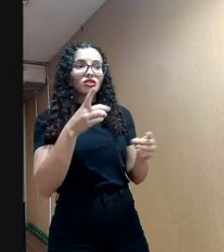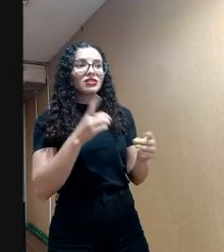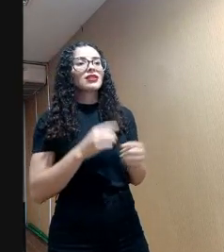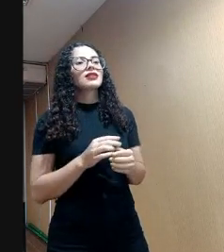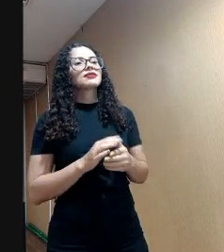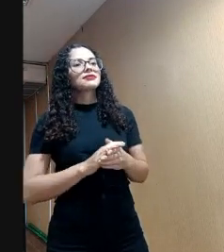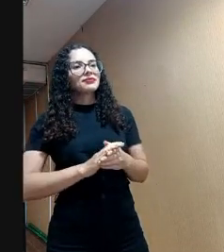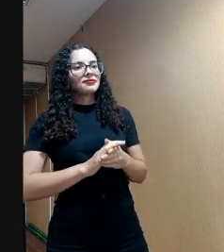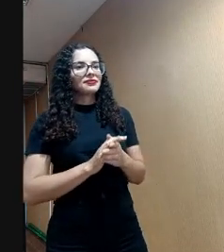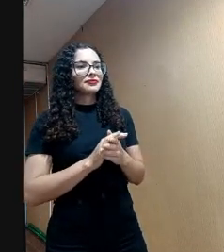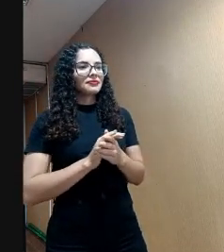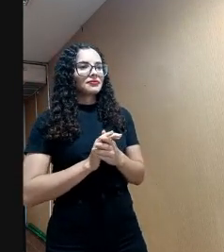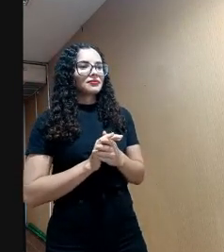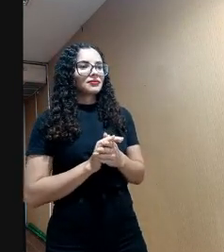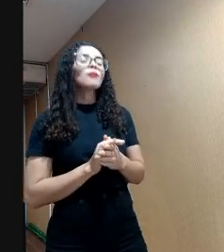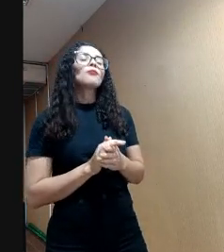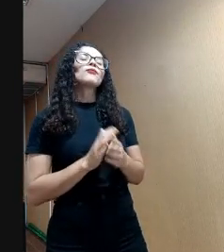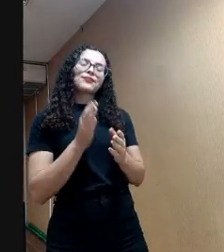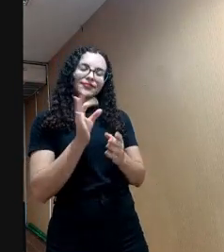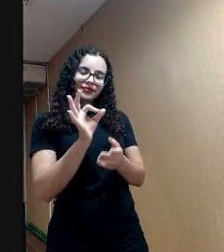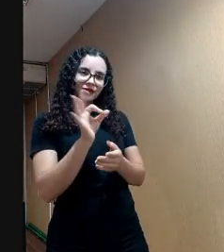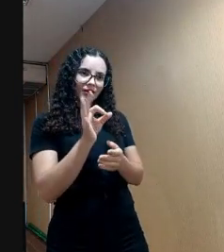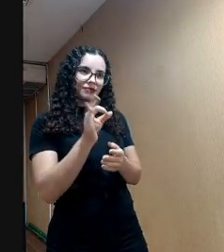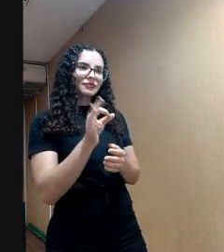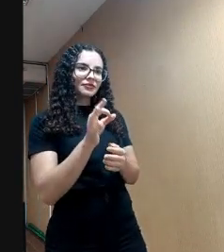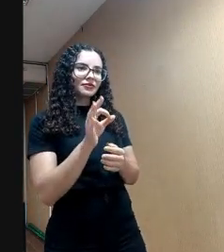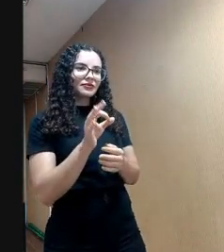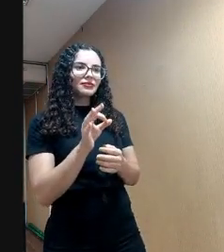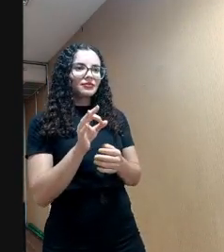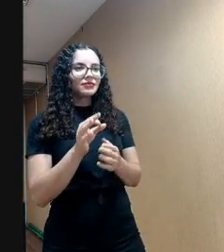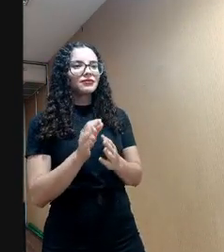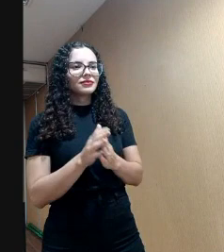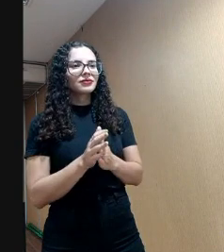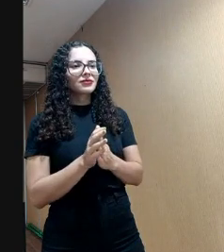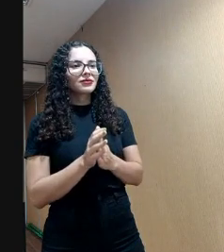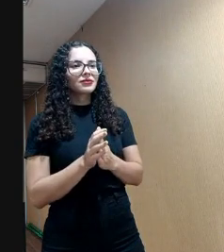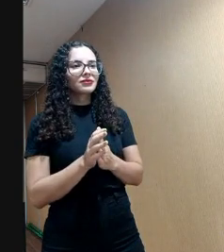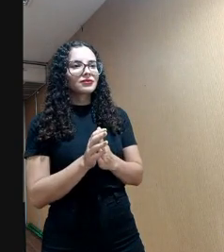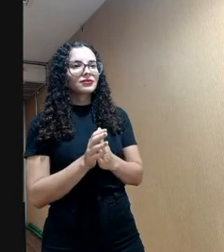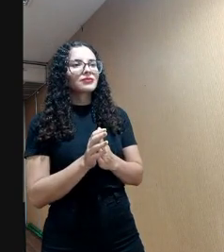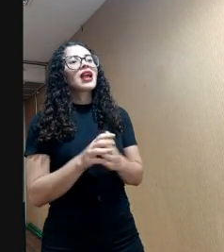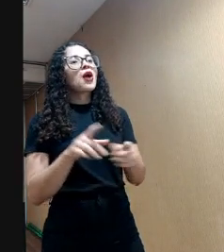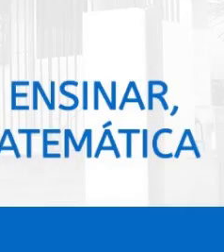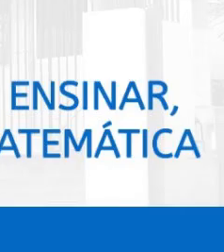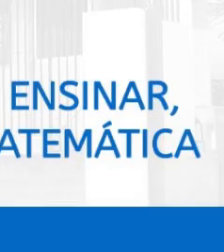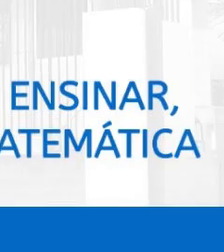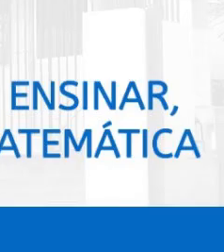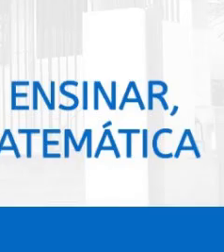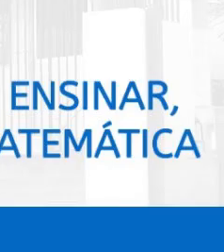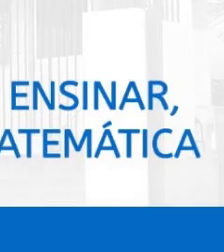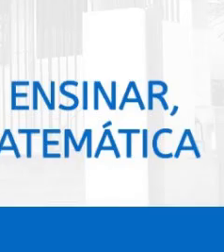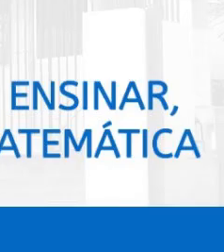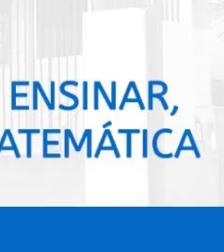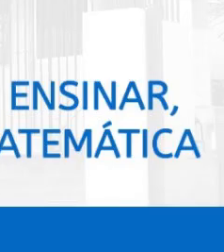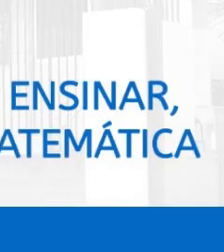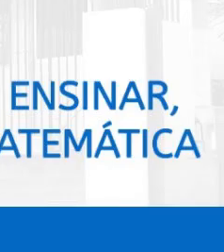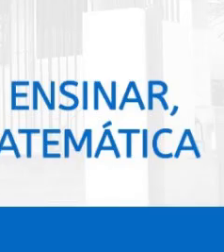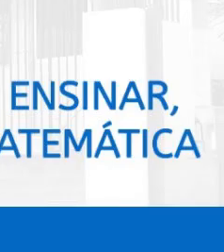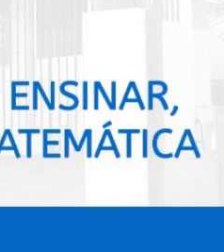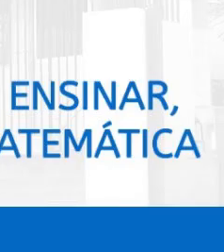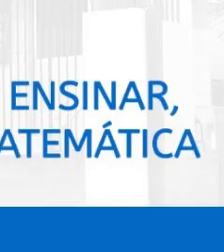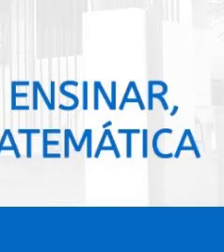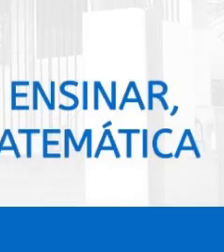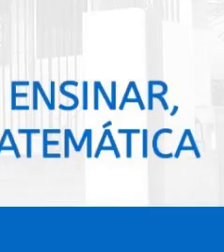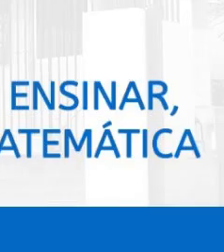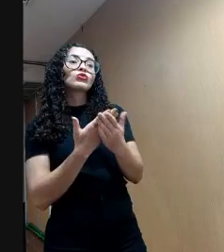com profissionais, com estudantes de outras instituições, tá? Então, meus parabéns a toda